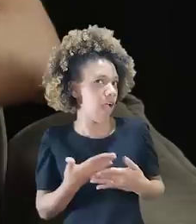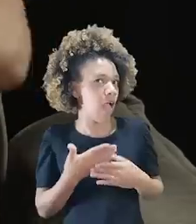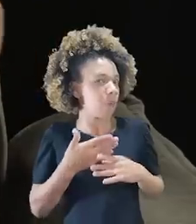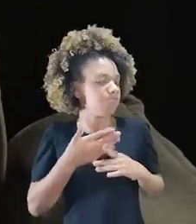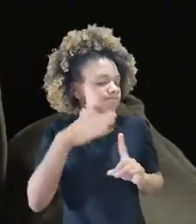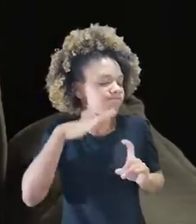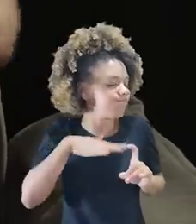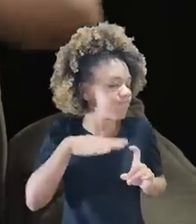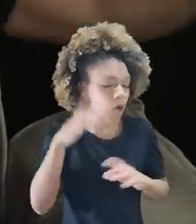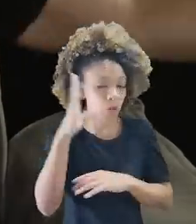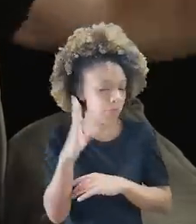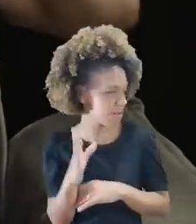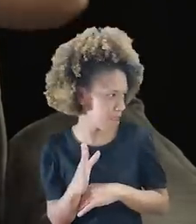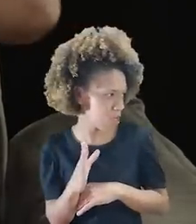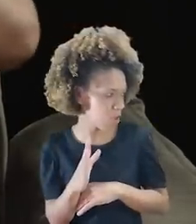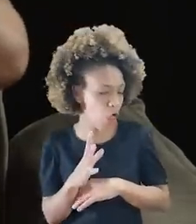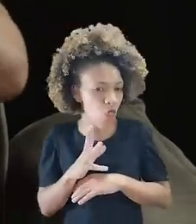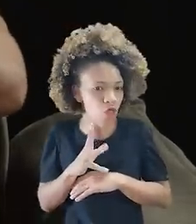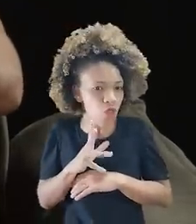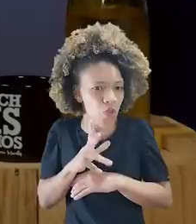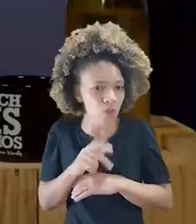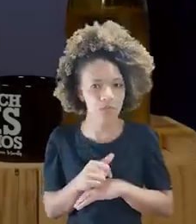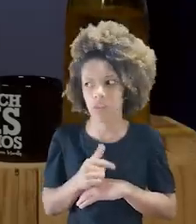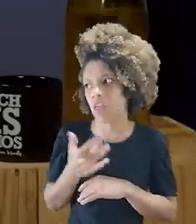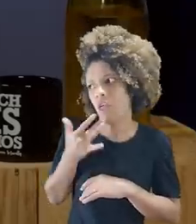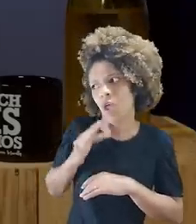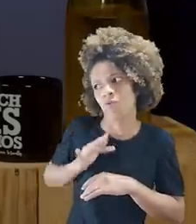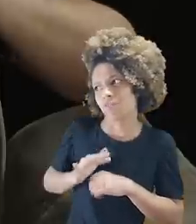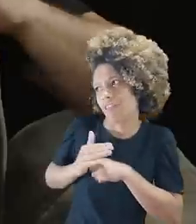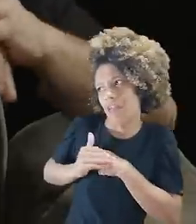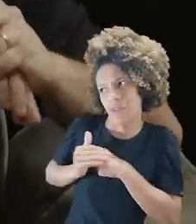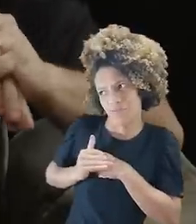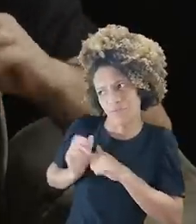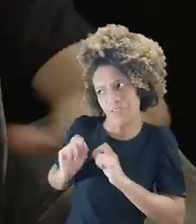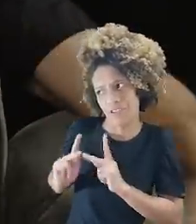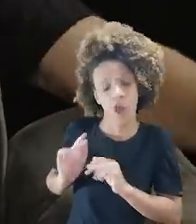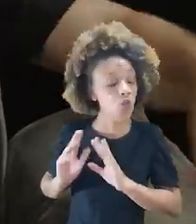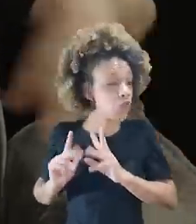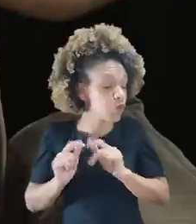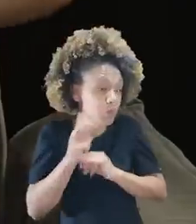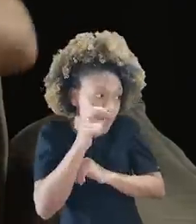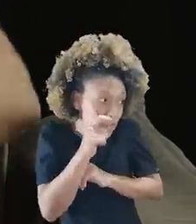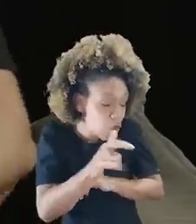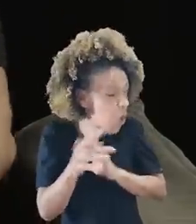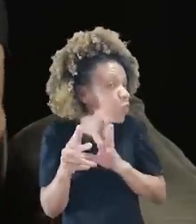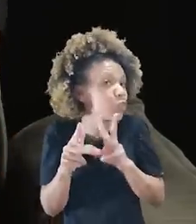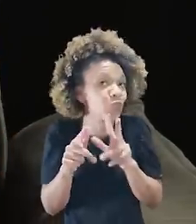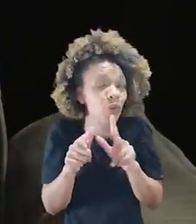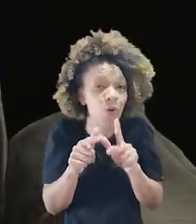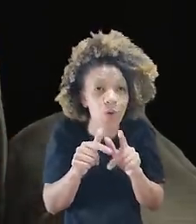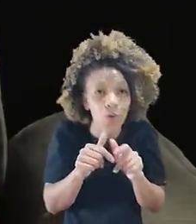ídolo assim do do brasileiro todo mundo eu não sei receber elogio todo mundo te assistiu Todo